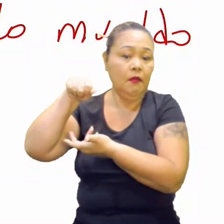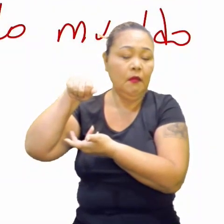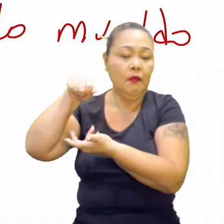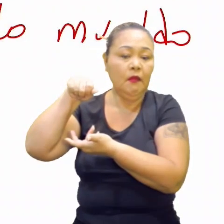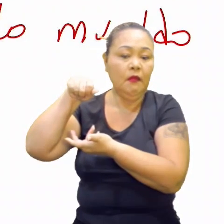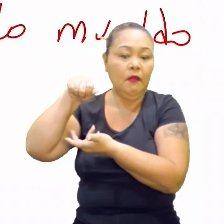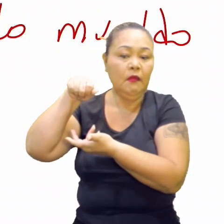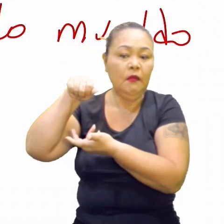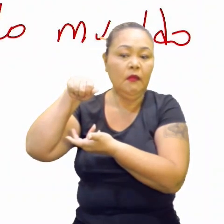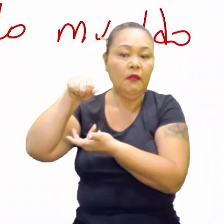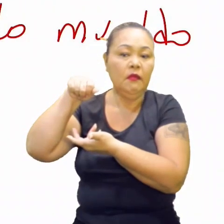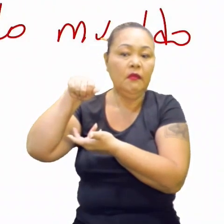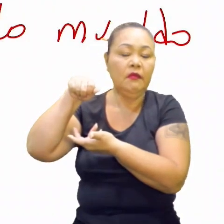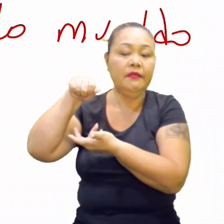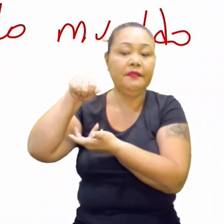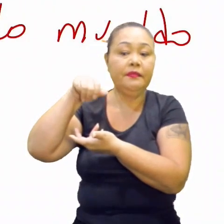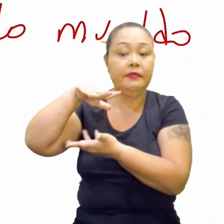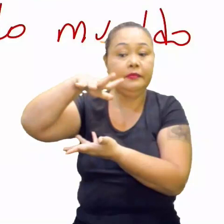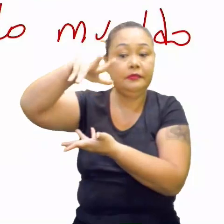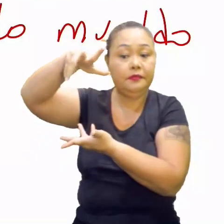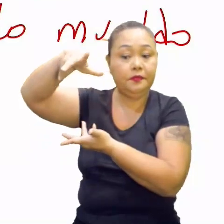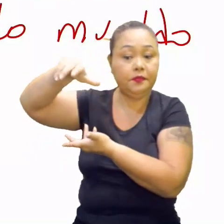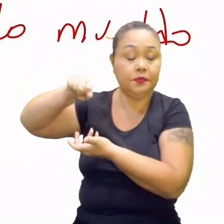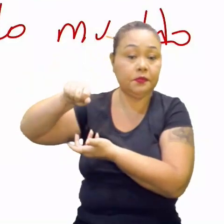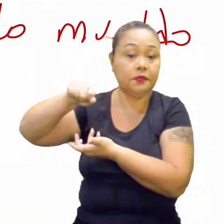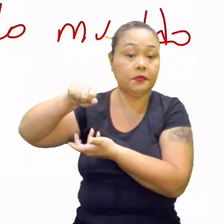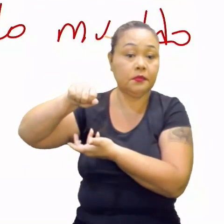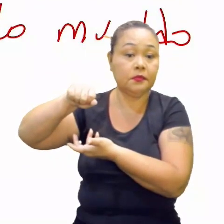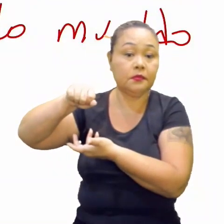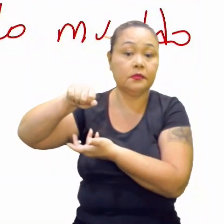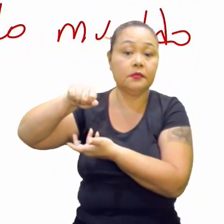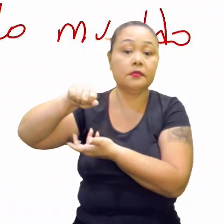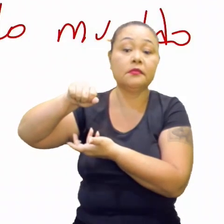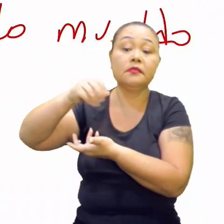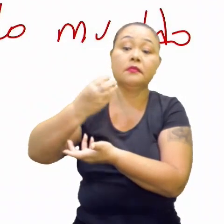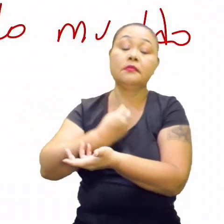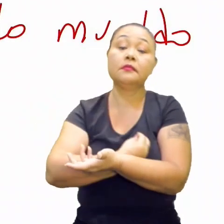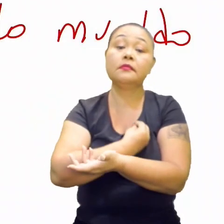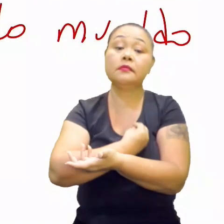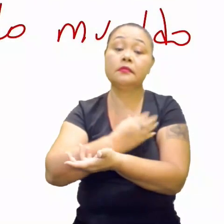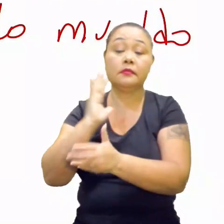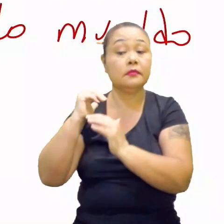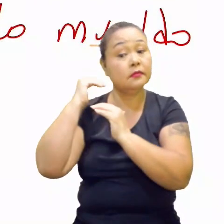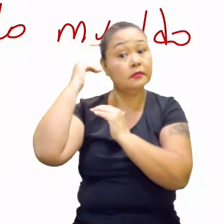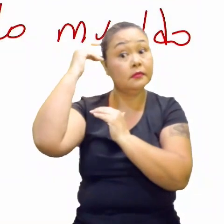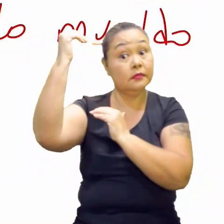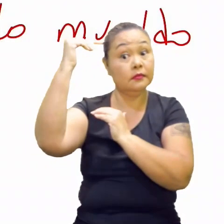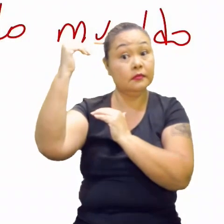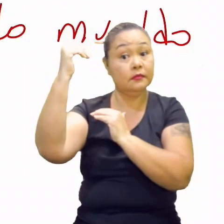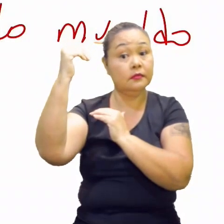World, mundo, living, vida, mais alto ou mais alto